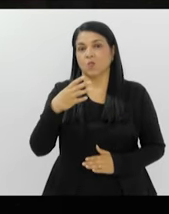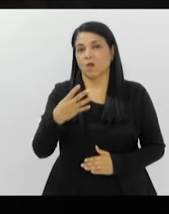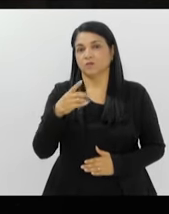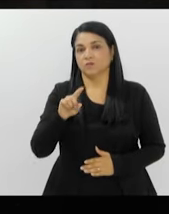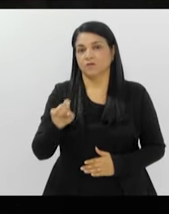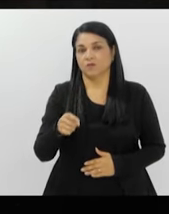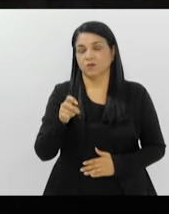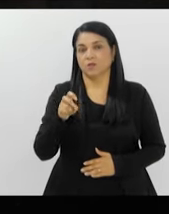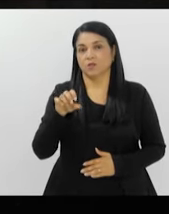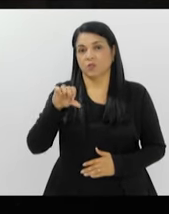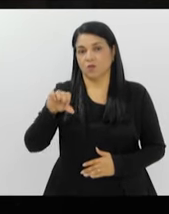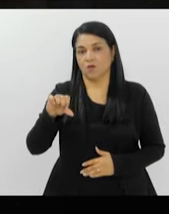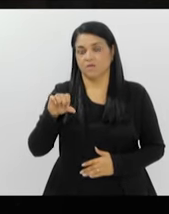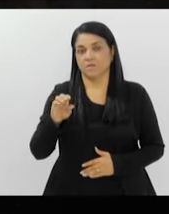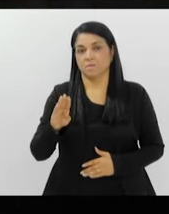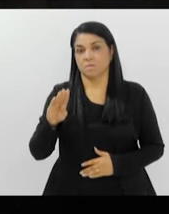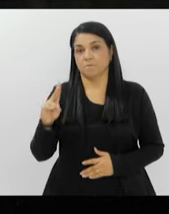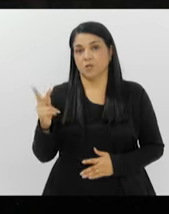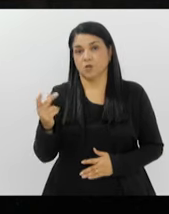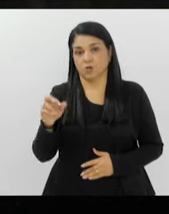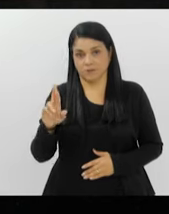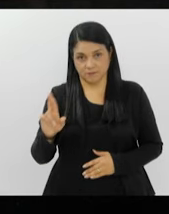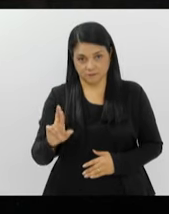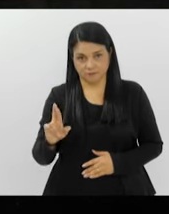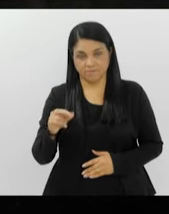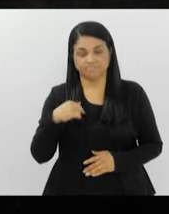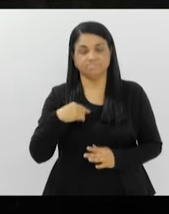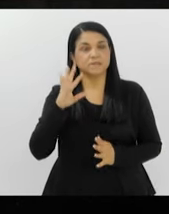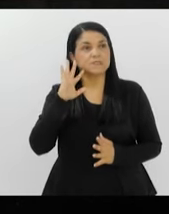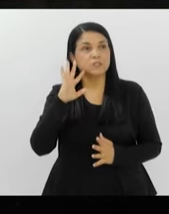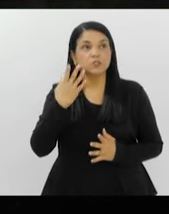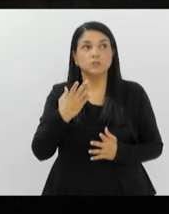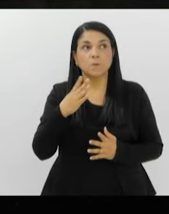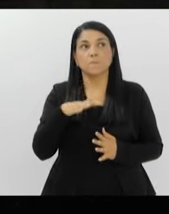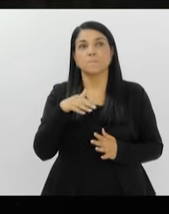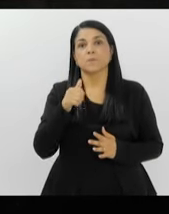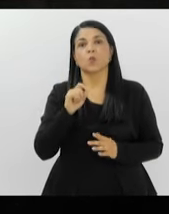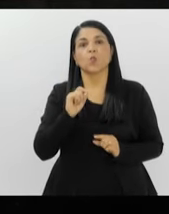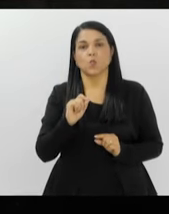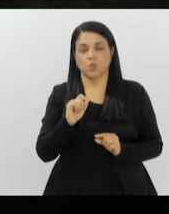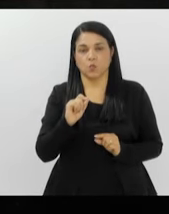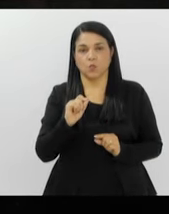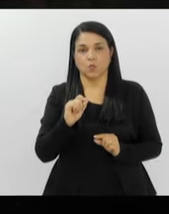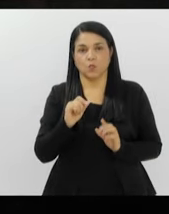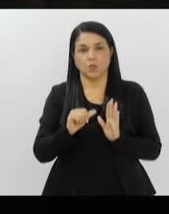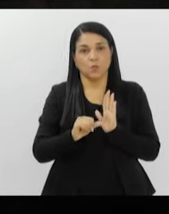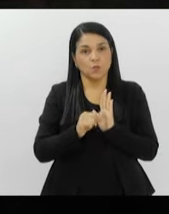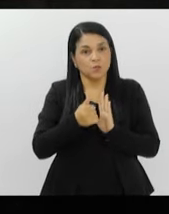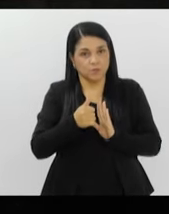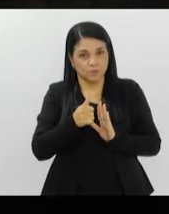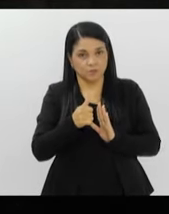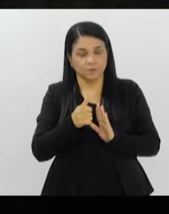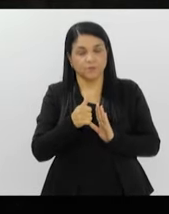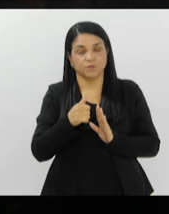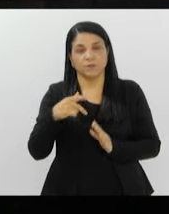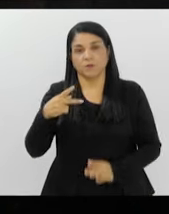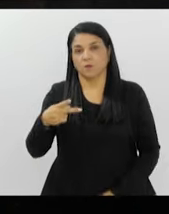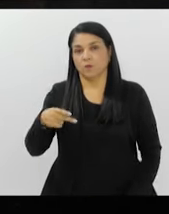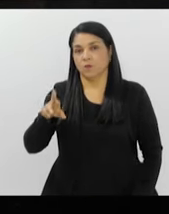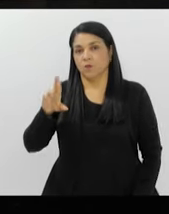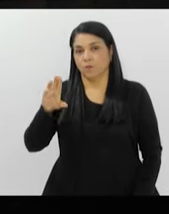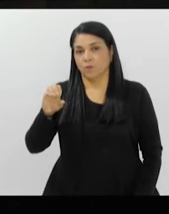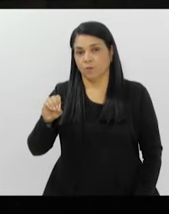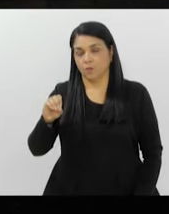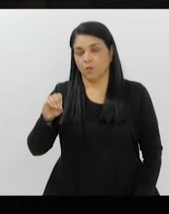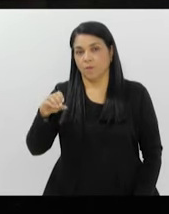qual seria a solução ideal primeiro que o propag o PC